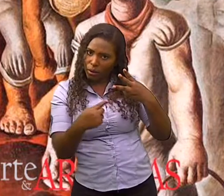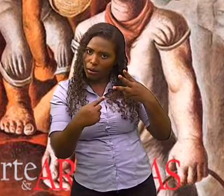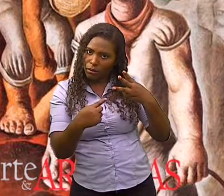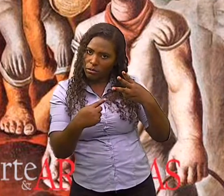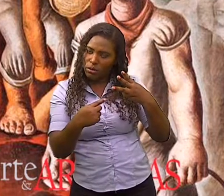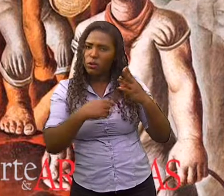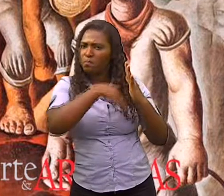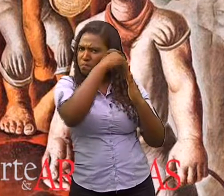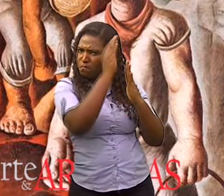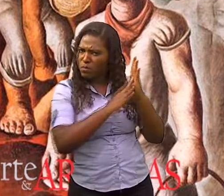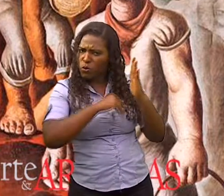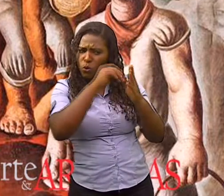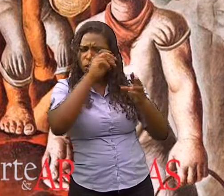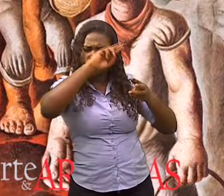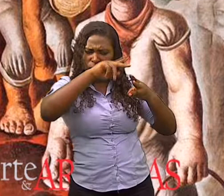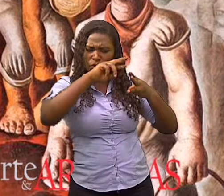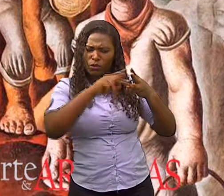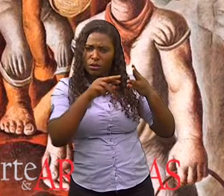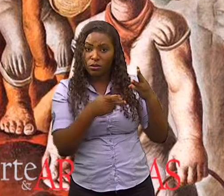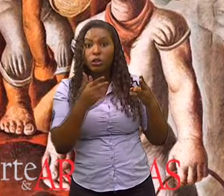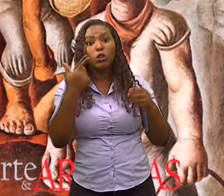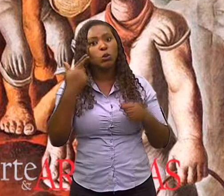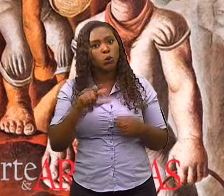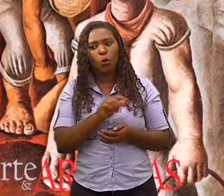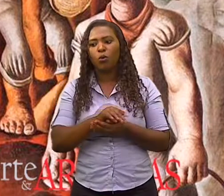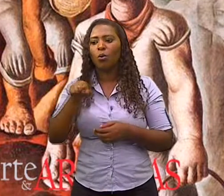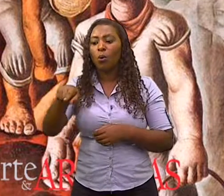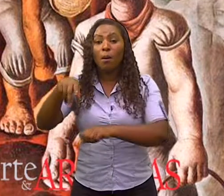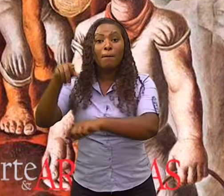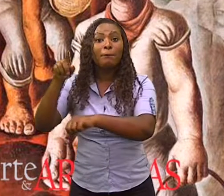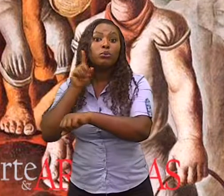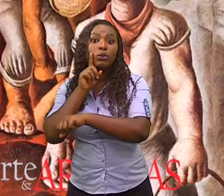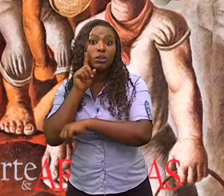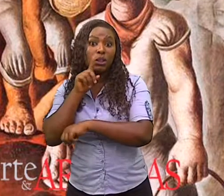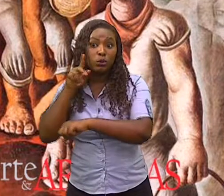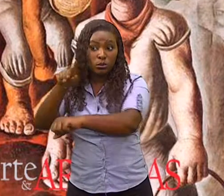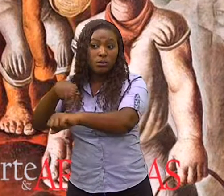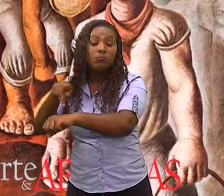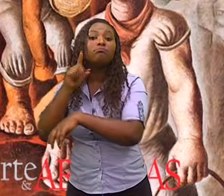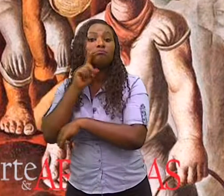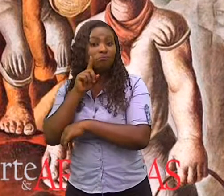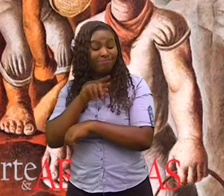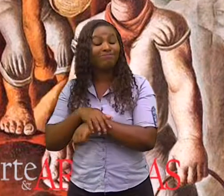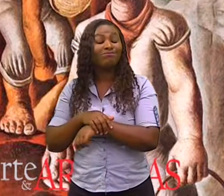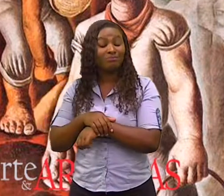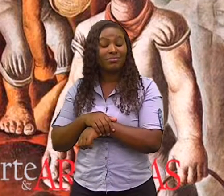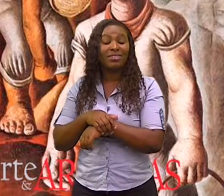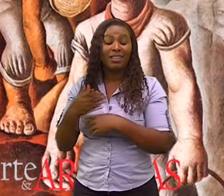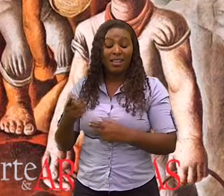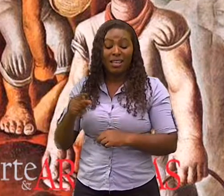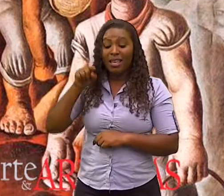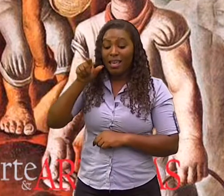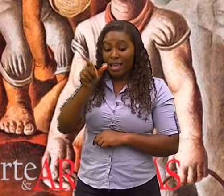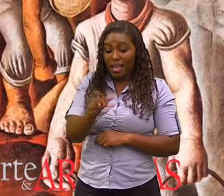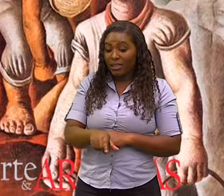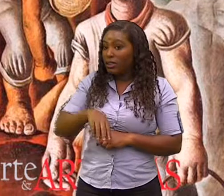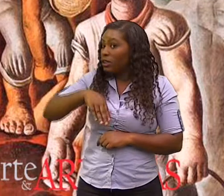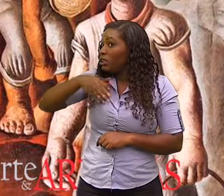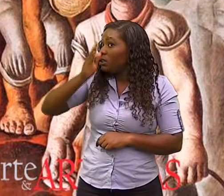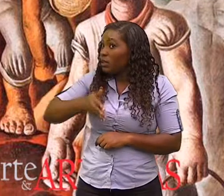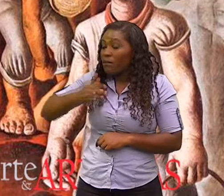já ganhando o mundo. Mas, contudo, é que na década de 40 que este processo